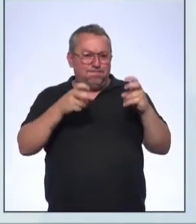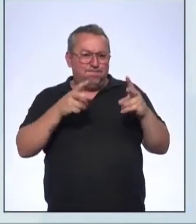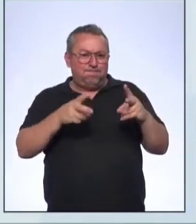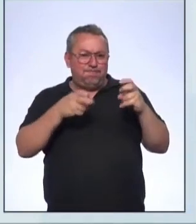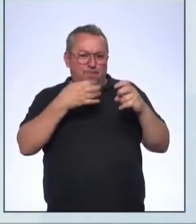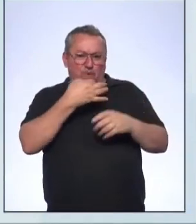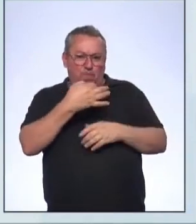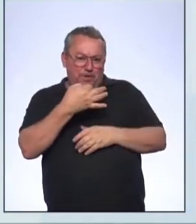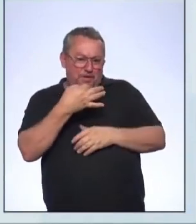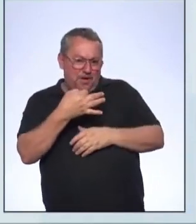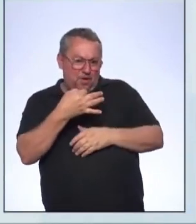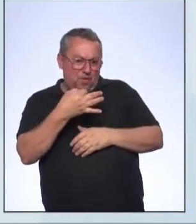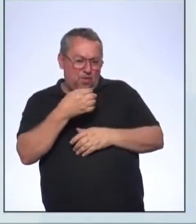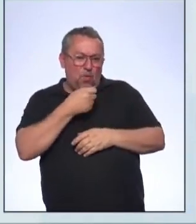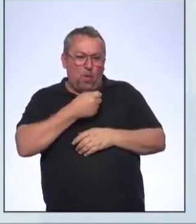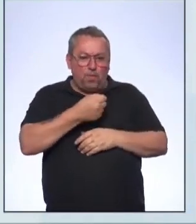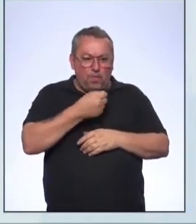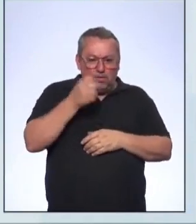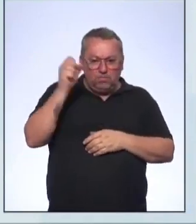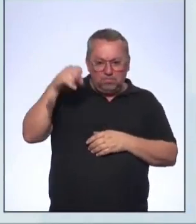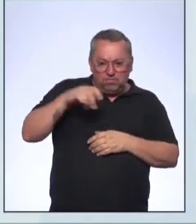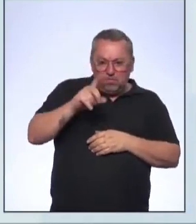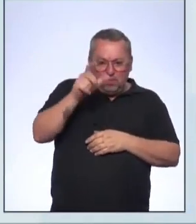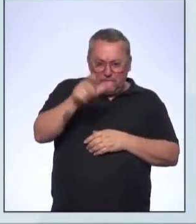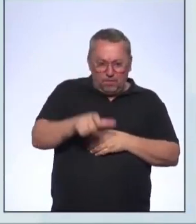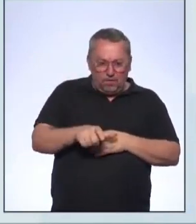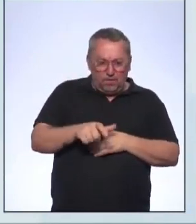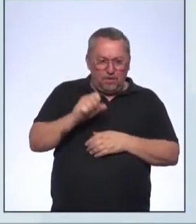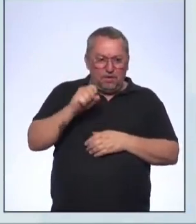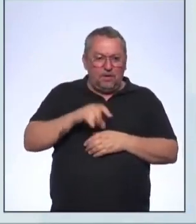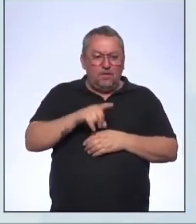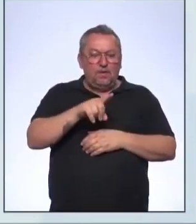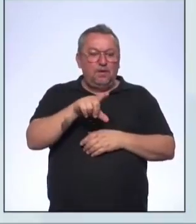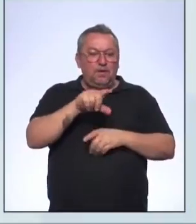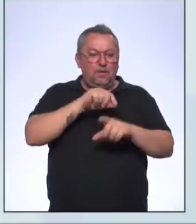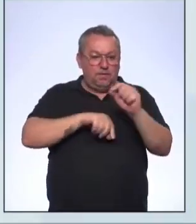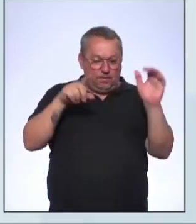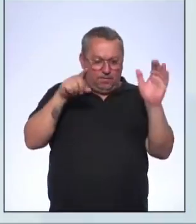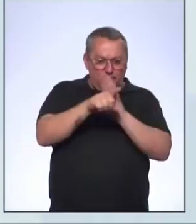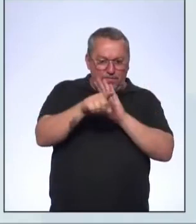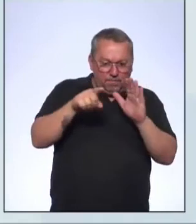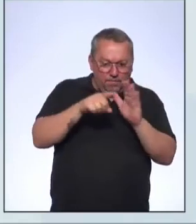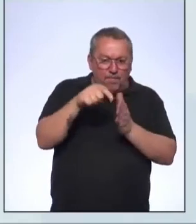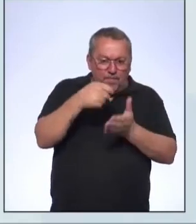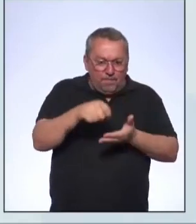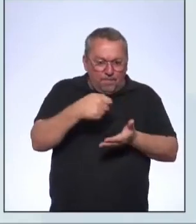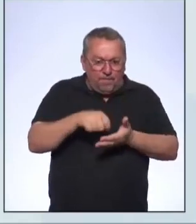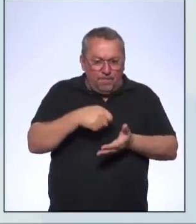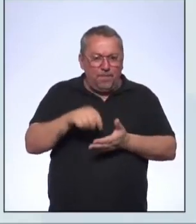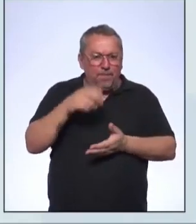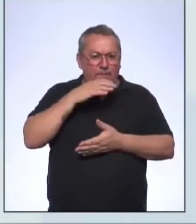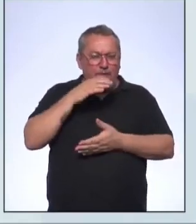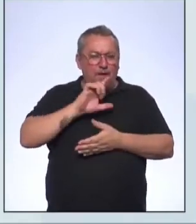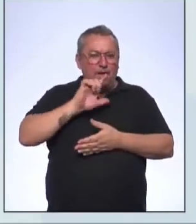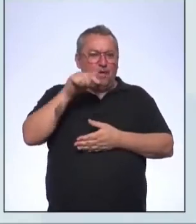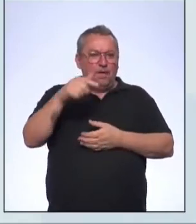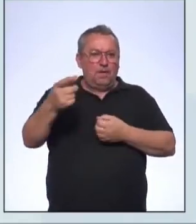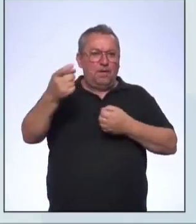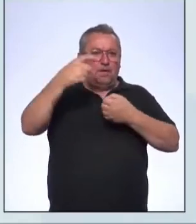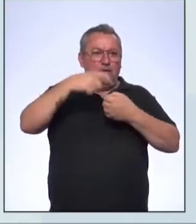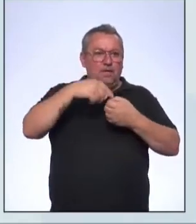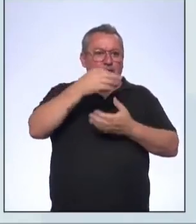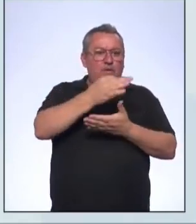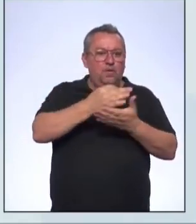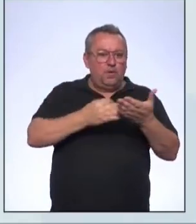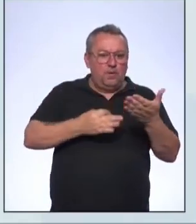opinião do repórter, sim ou não? Se vocês preferirem, anota aí essas perguntinhas rapidinho. E aí a gente volta no texto